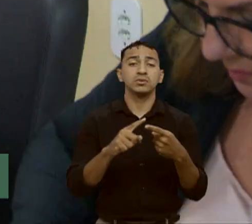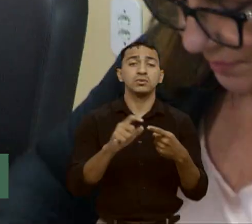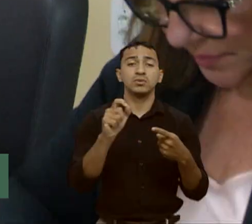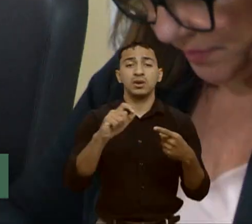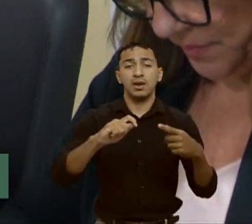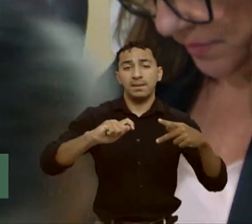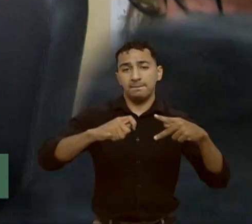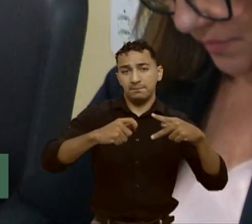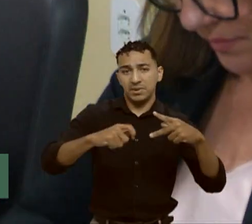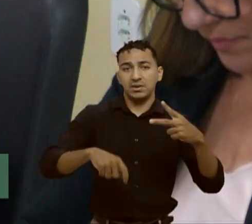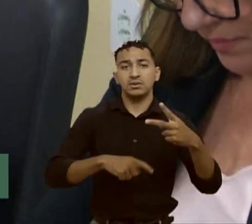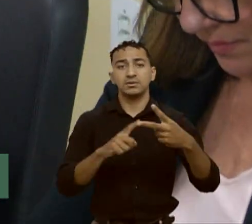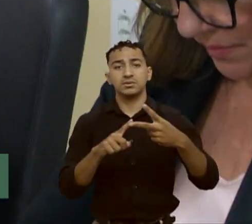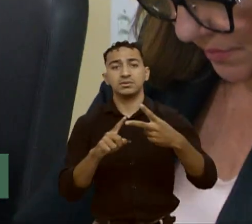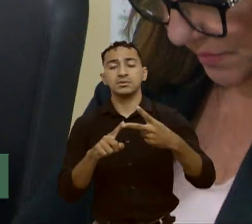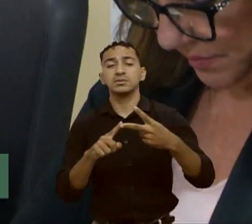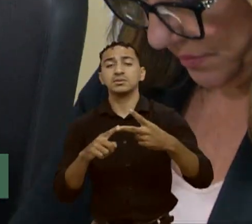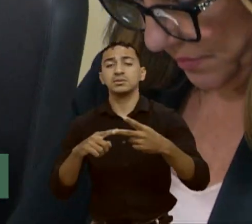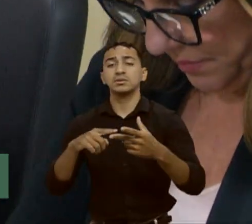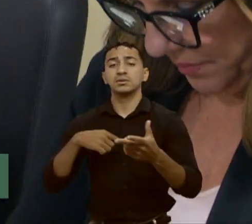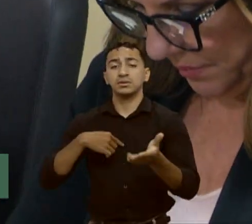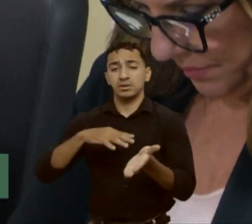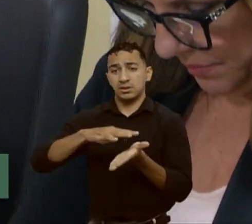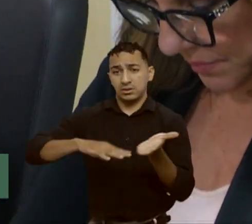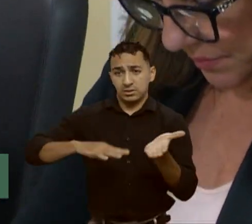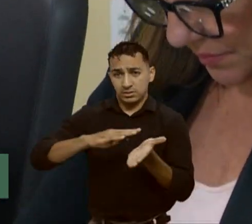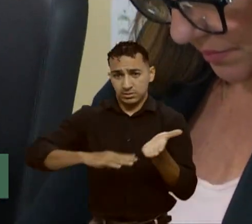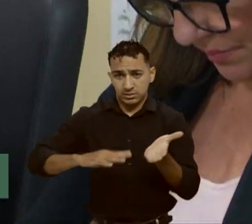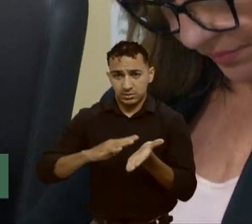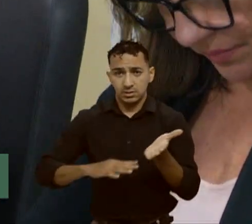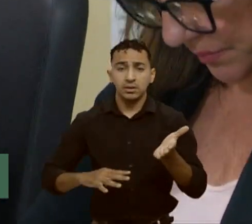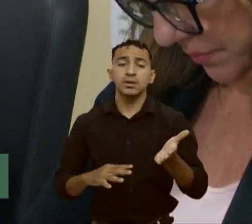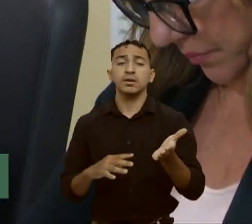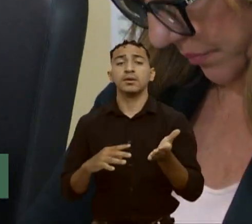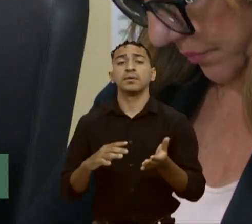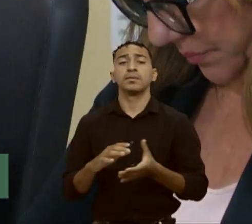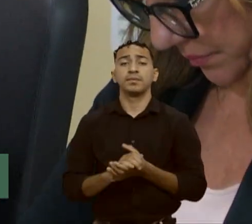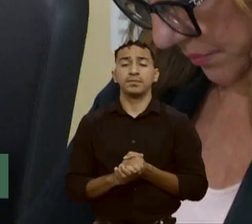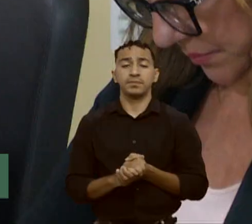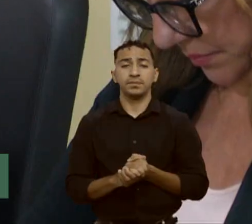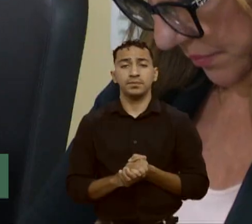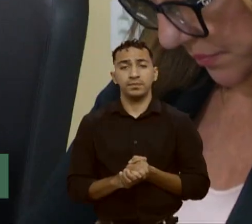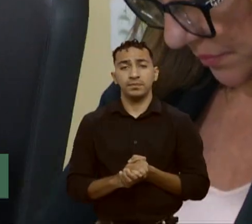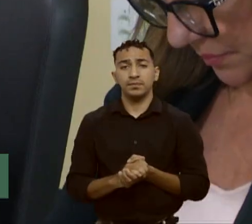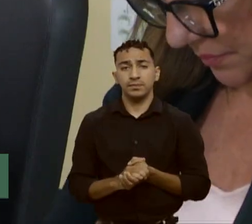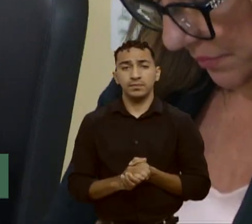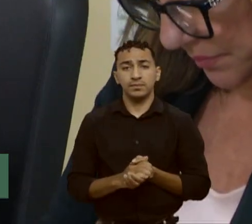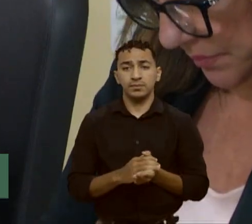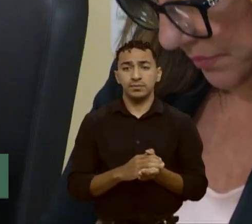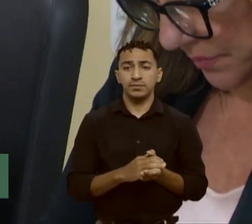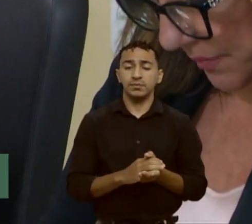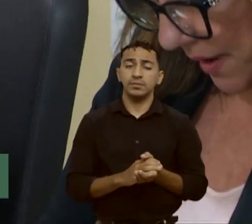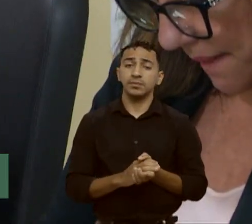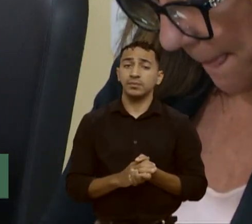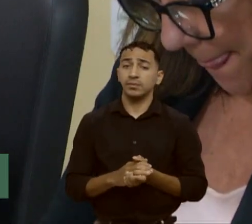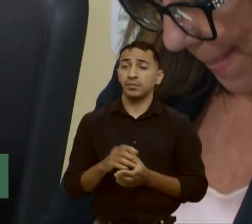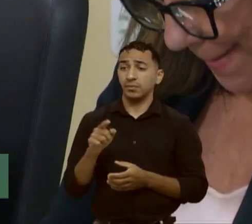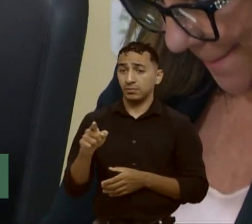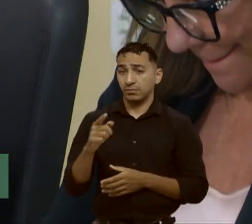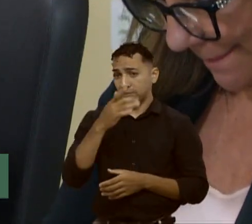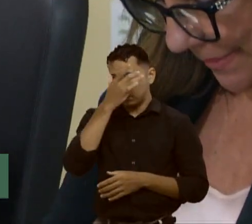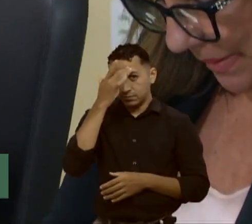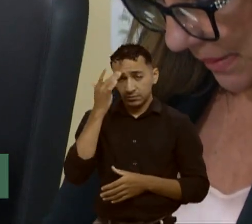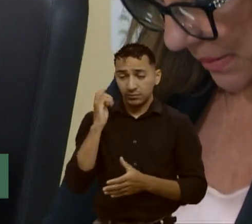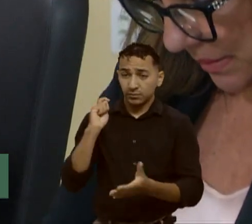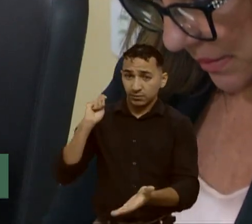certo? Então, o cidadão, o cliente, o consumidor, ele é levado para uma plataforma, ele faz a aquisição,